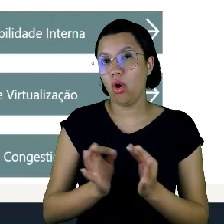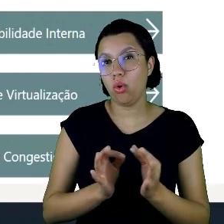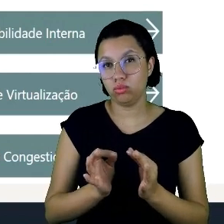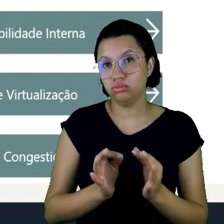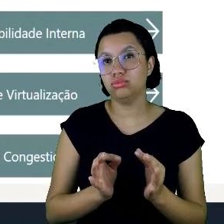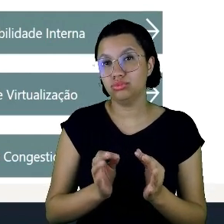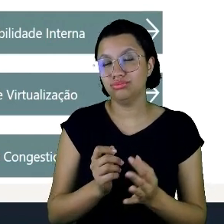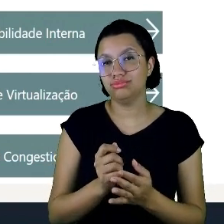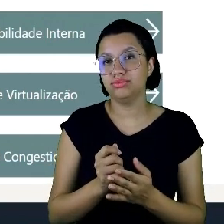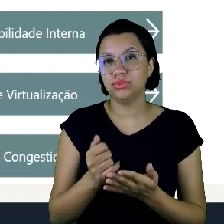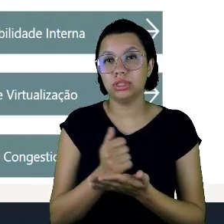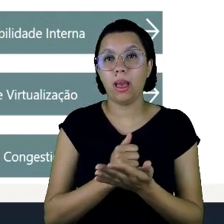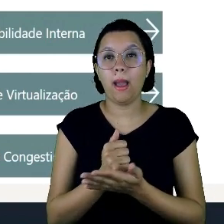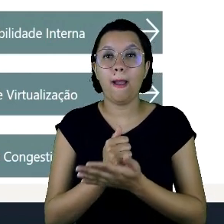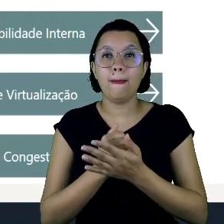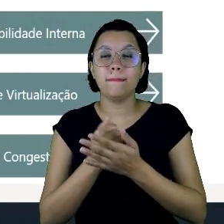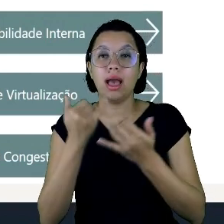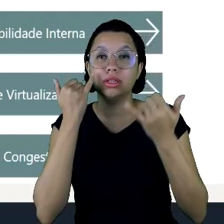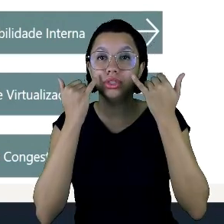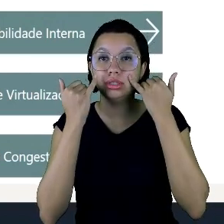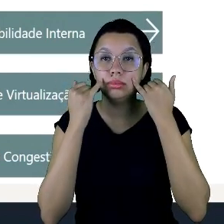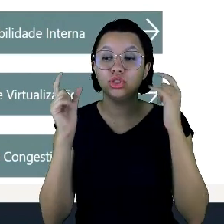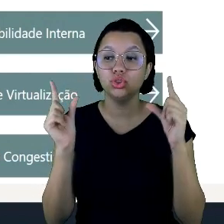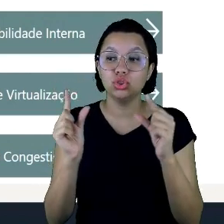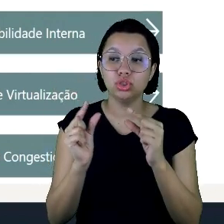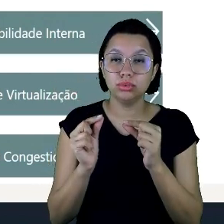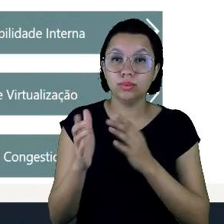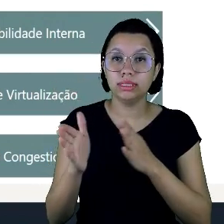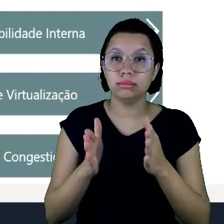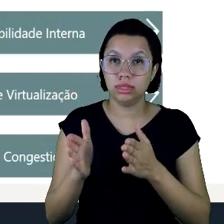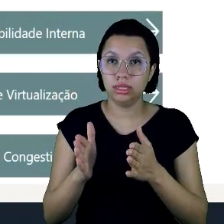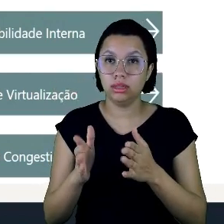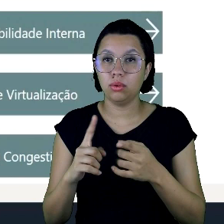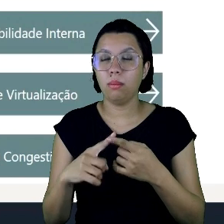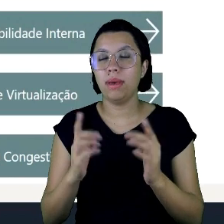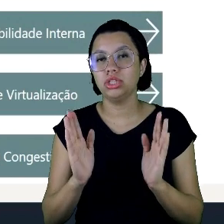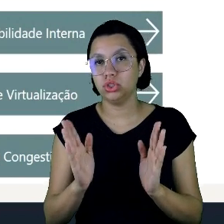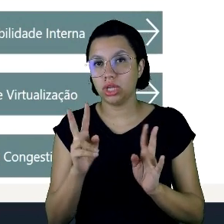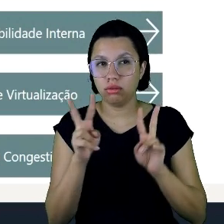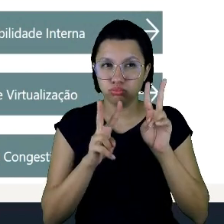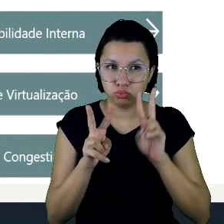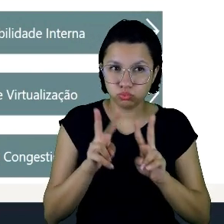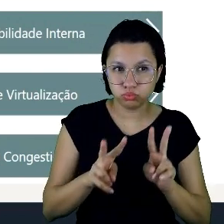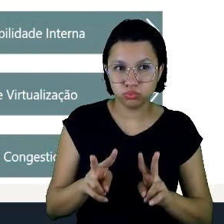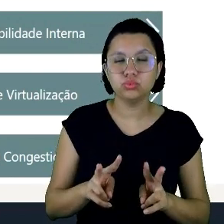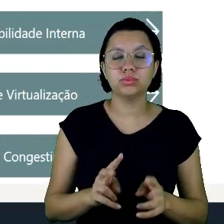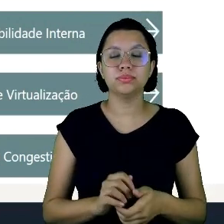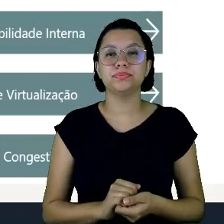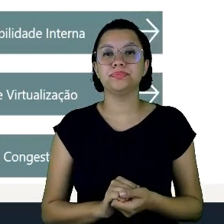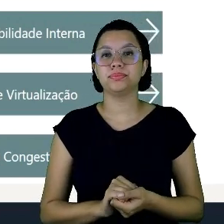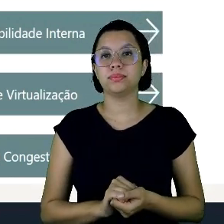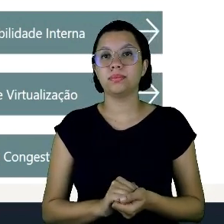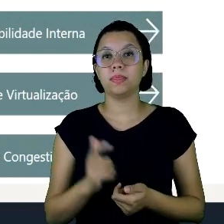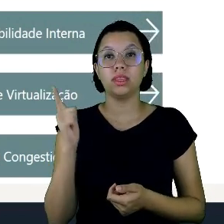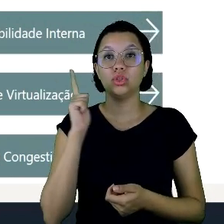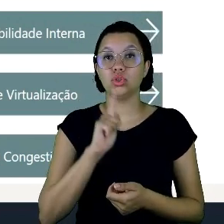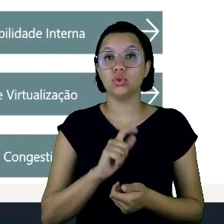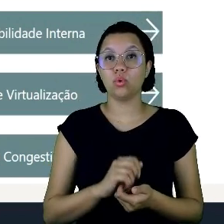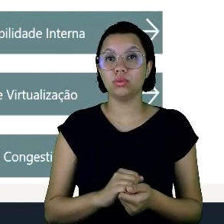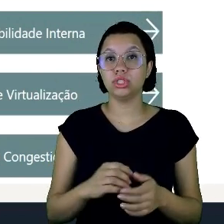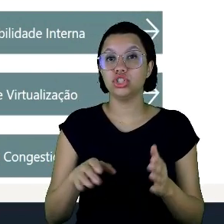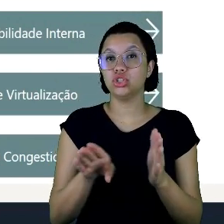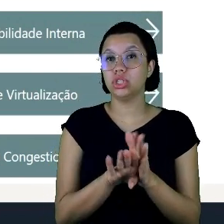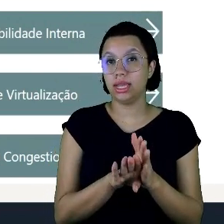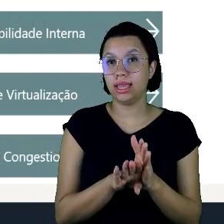mas ainda precisa de alguns ajustes aí na base de dados para que a gente consiga reduzir essa temporalidade. Mas isso está no